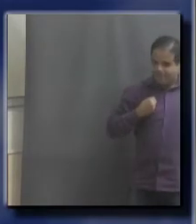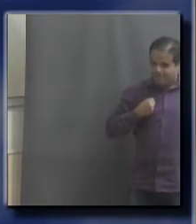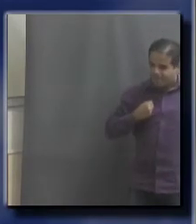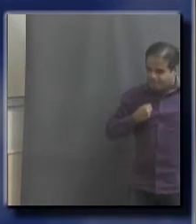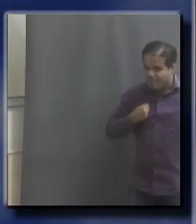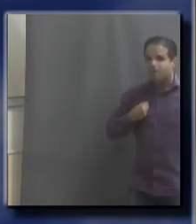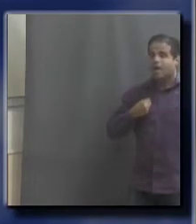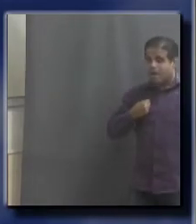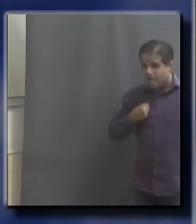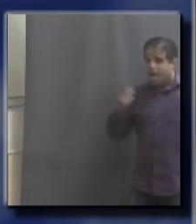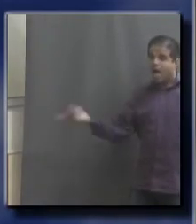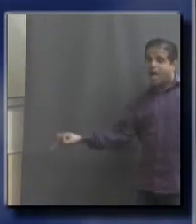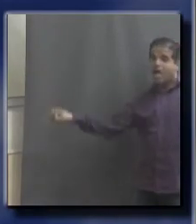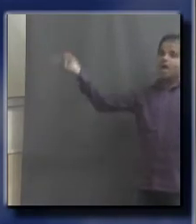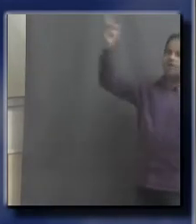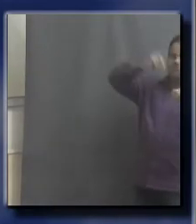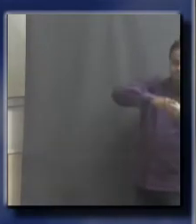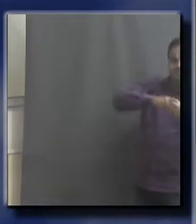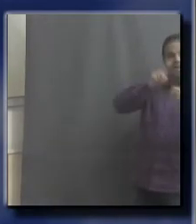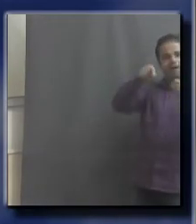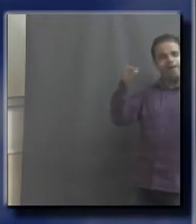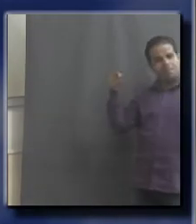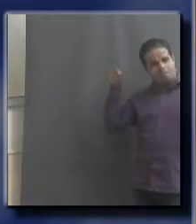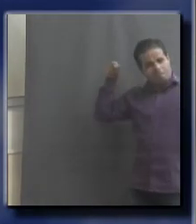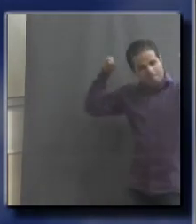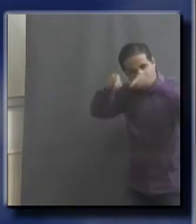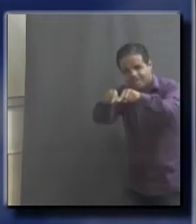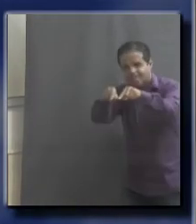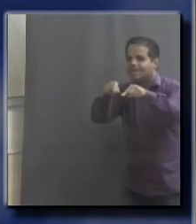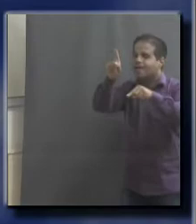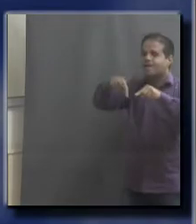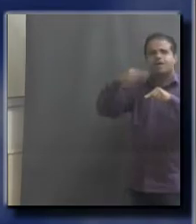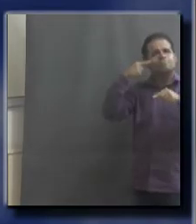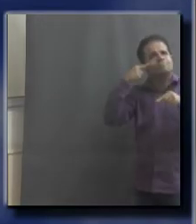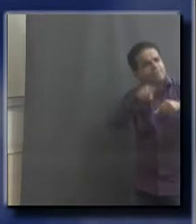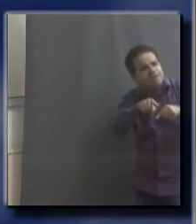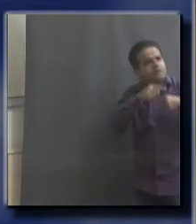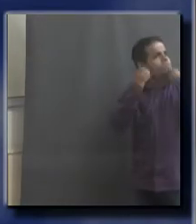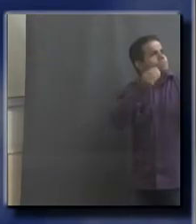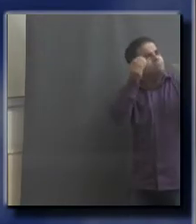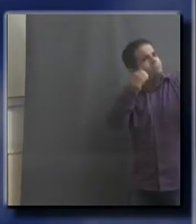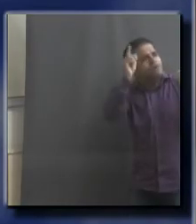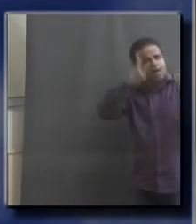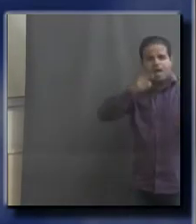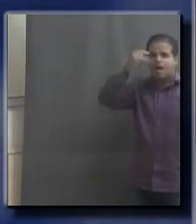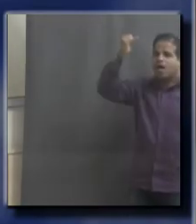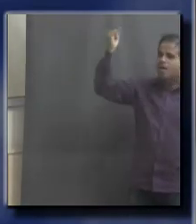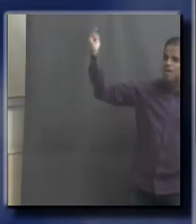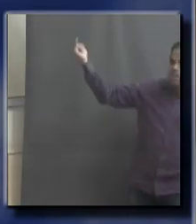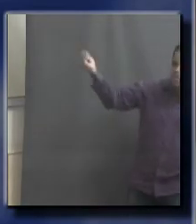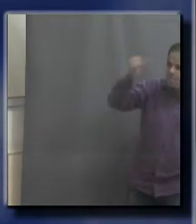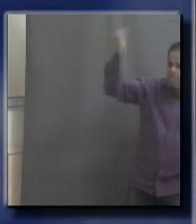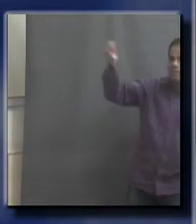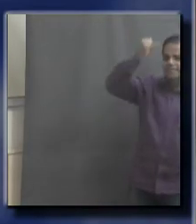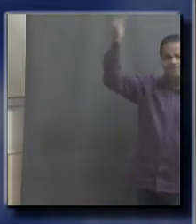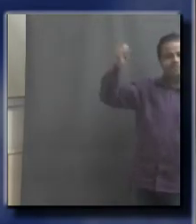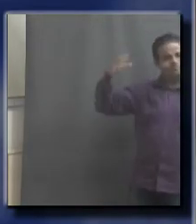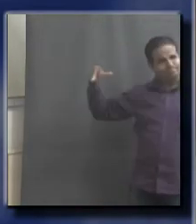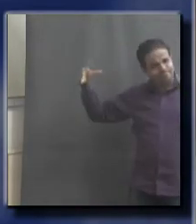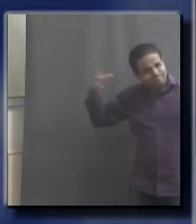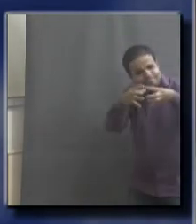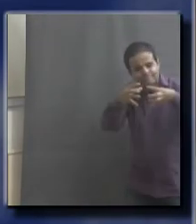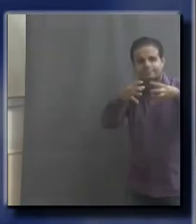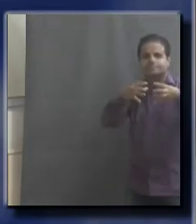Então, a retomada dessa parceria, eu a vejo como extremamente